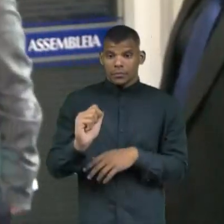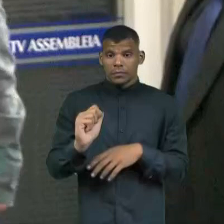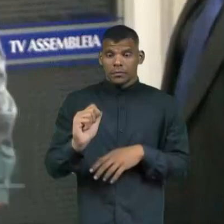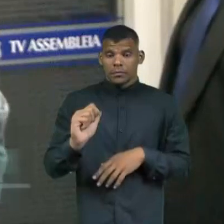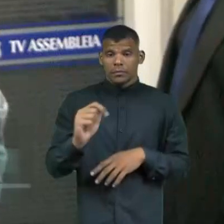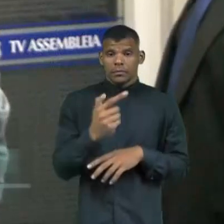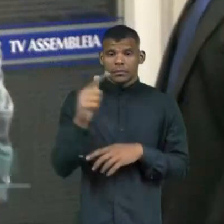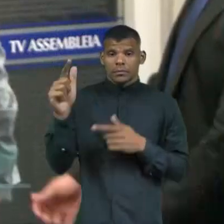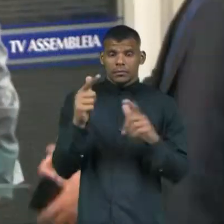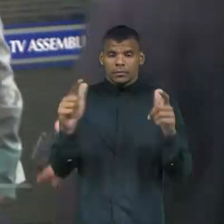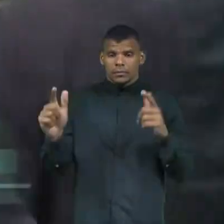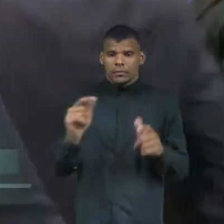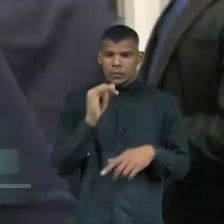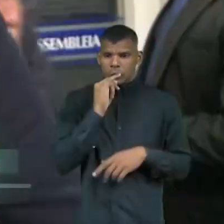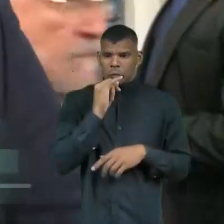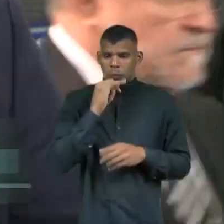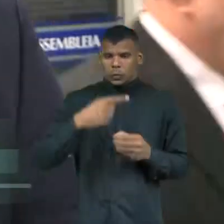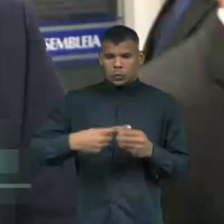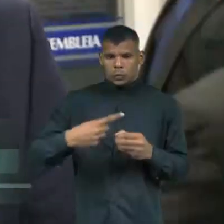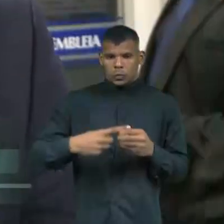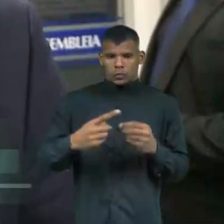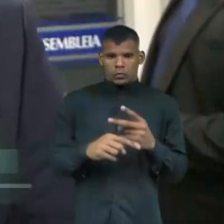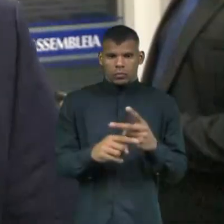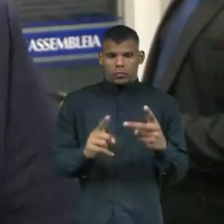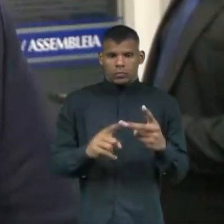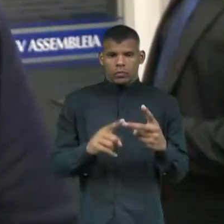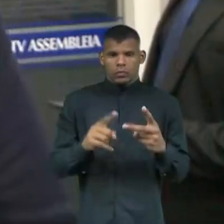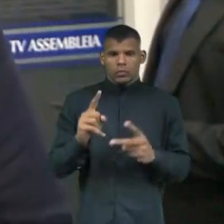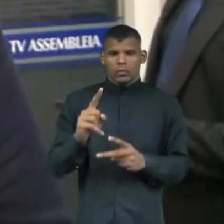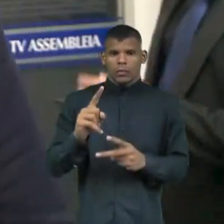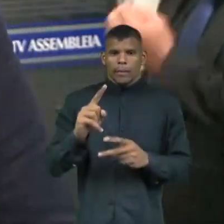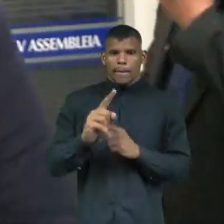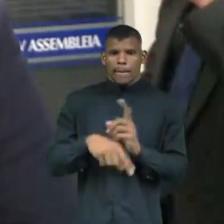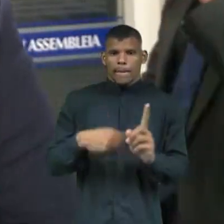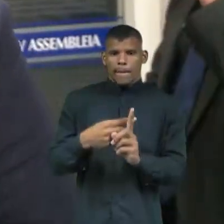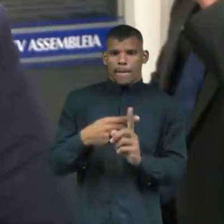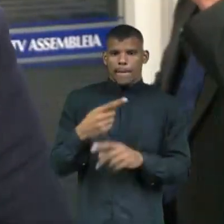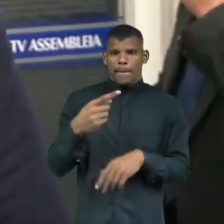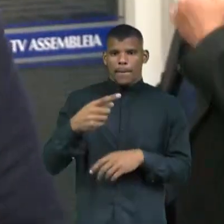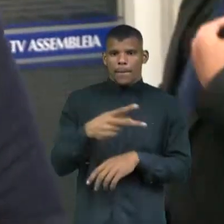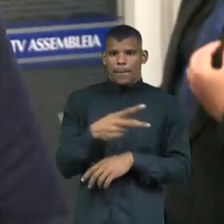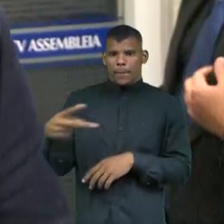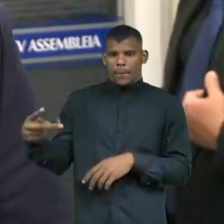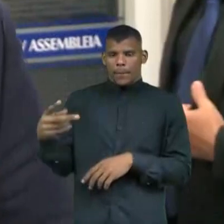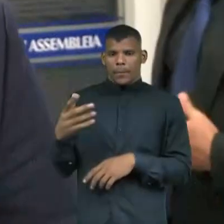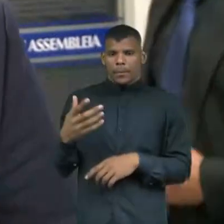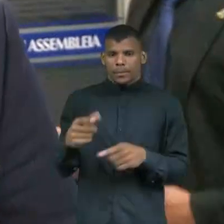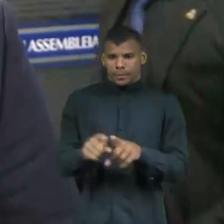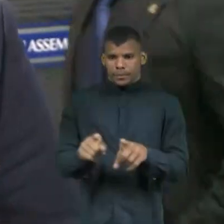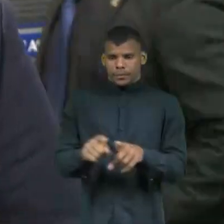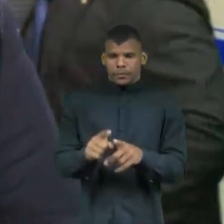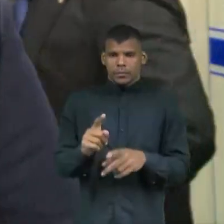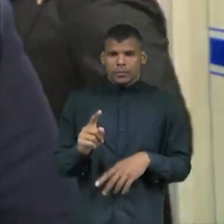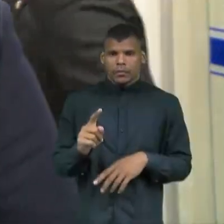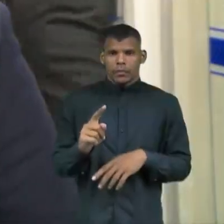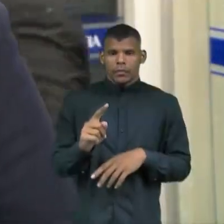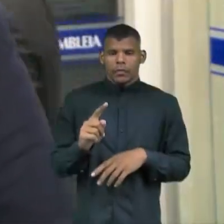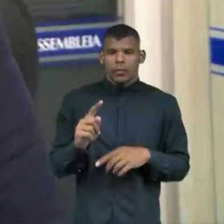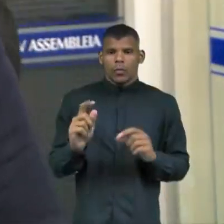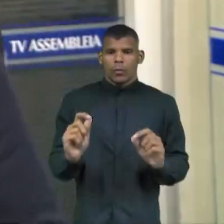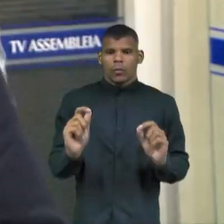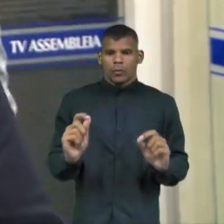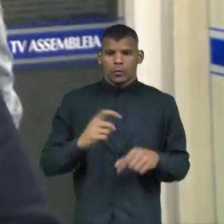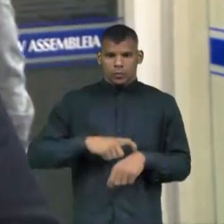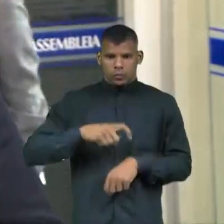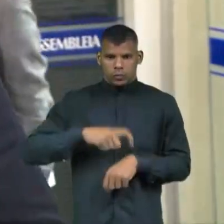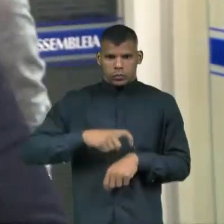como municípios e a presidência, o ente federal, poder nos momentos de